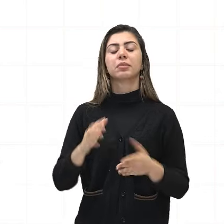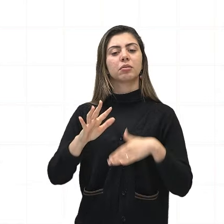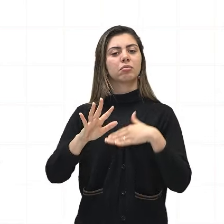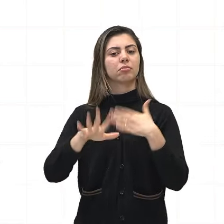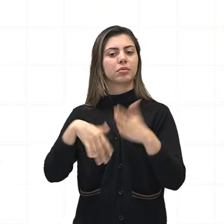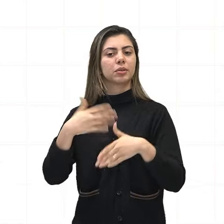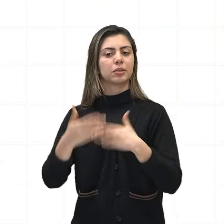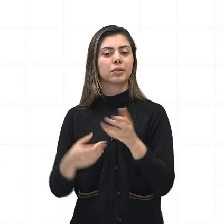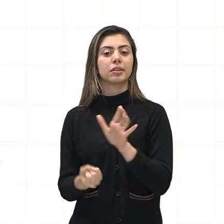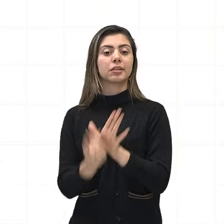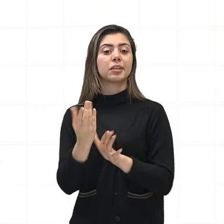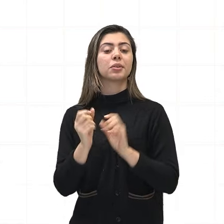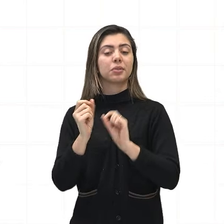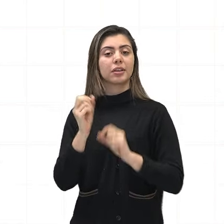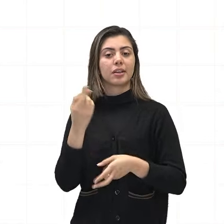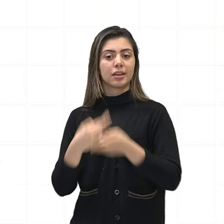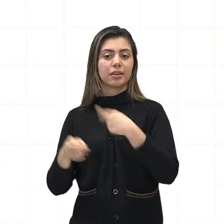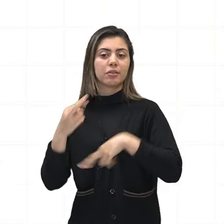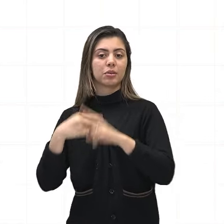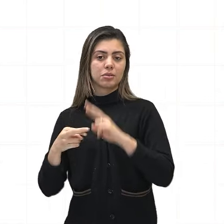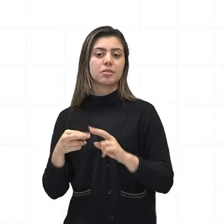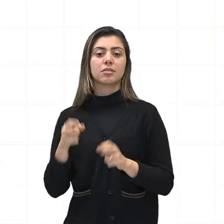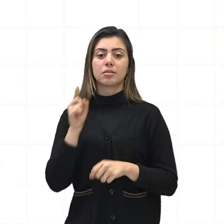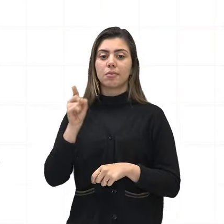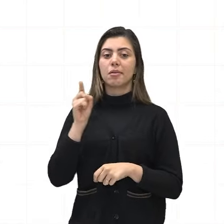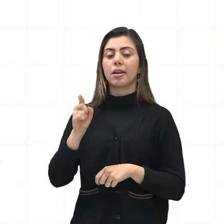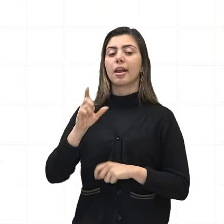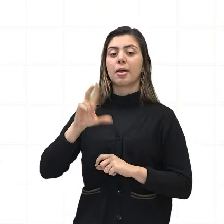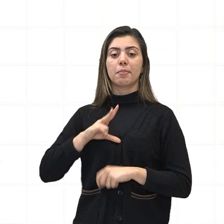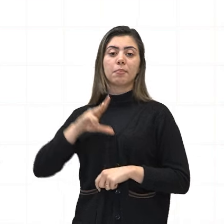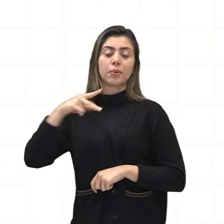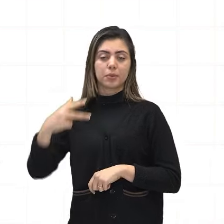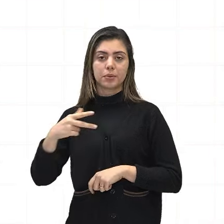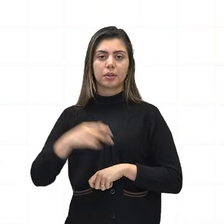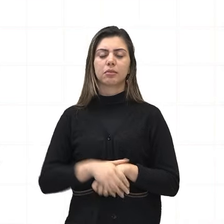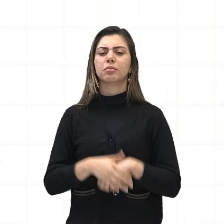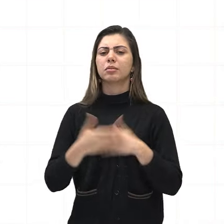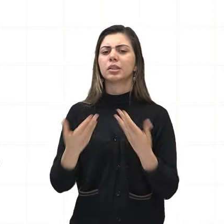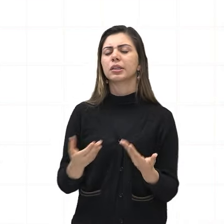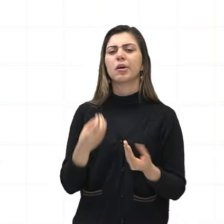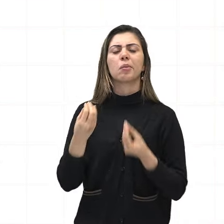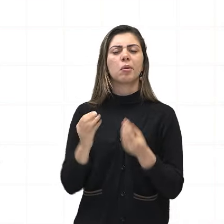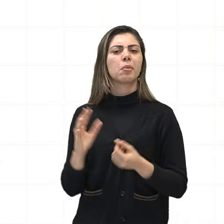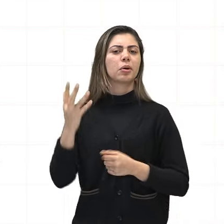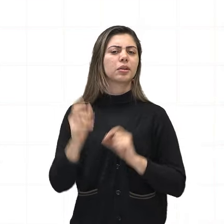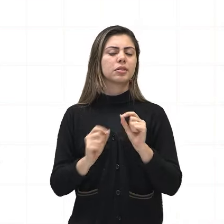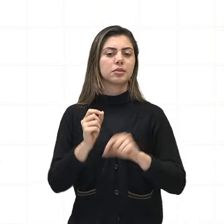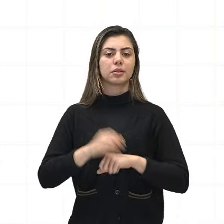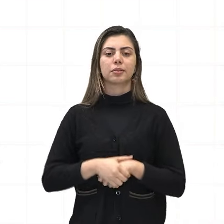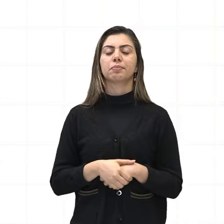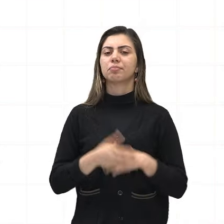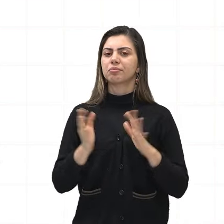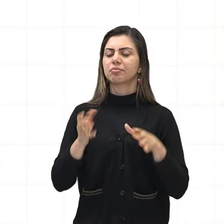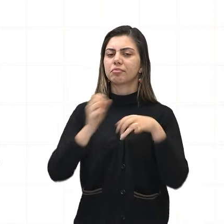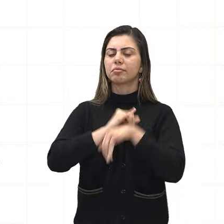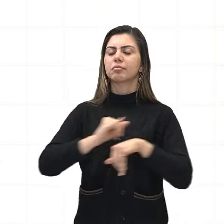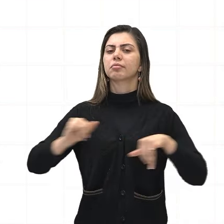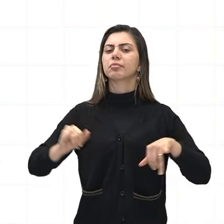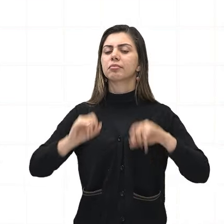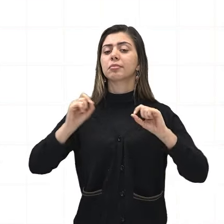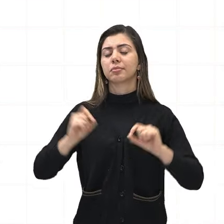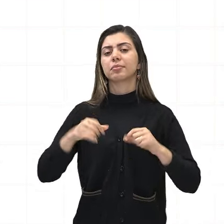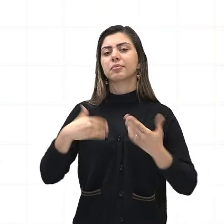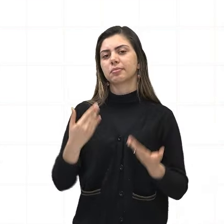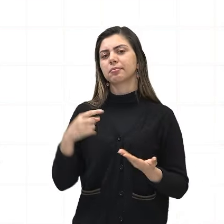a Revolução Liberal do Porto lá em Portugal. Tá bom? O que vai acontecer? Já citei para vocês que por conta